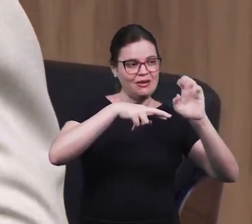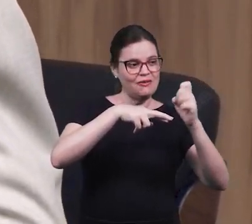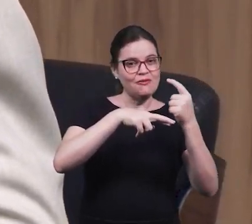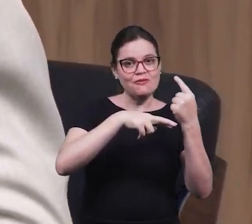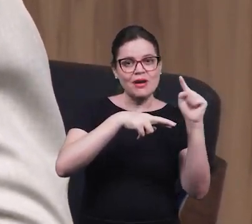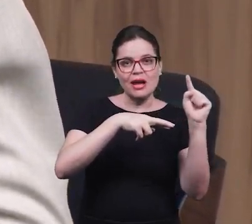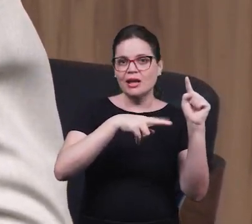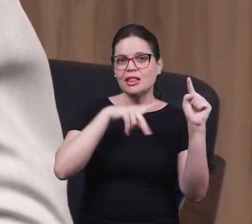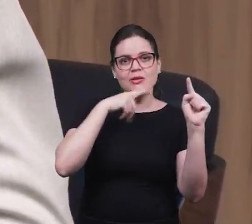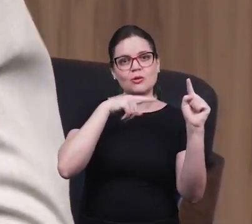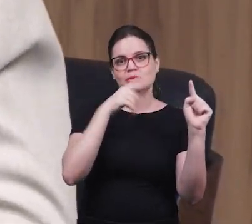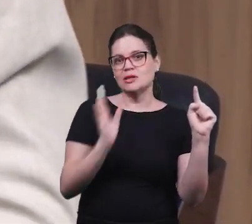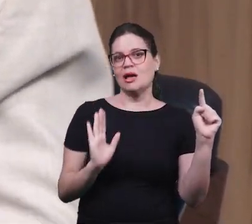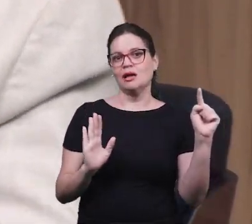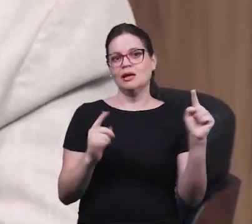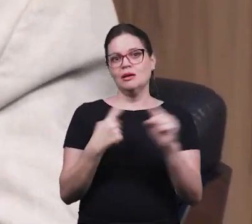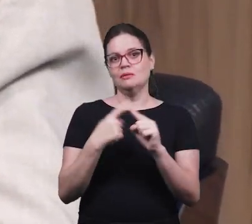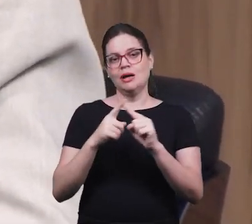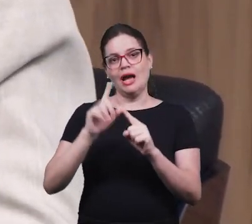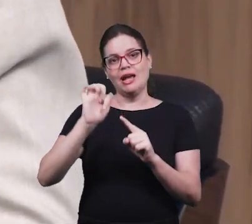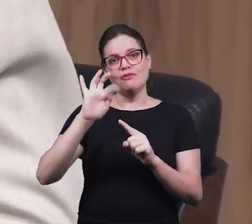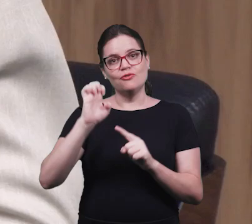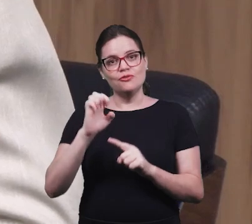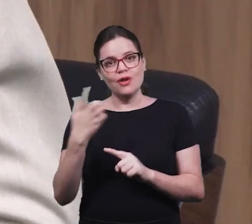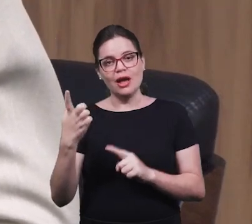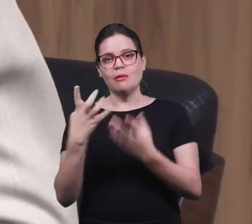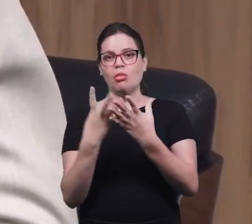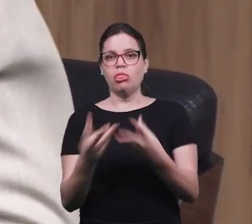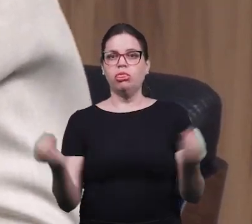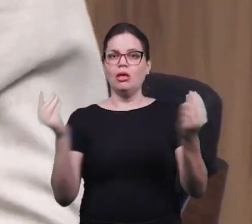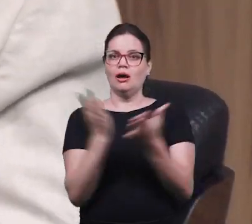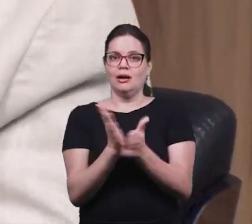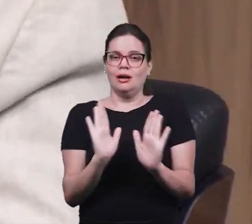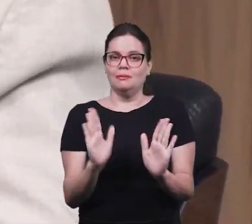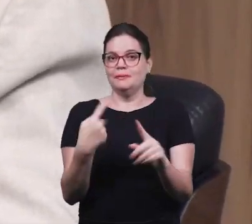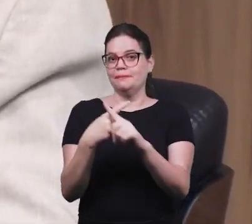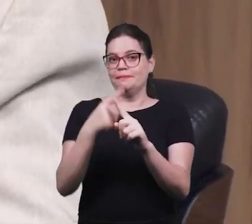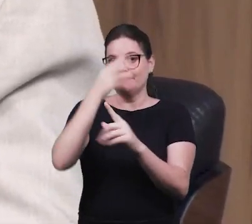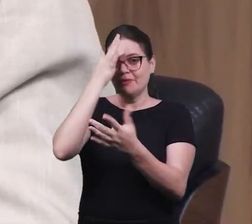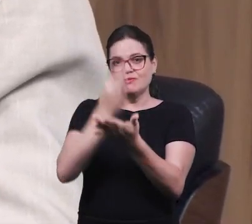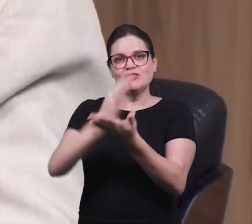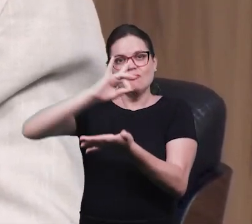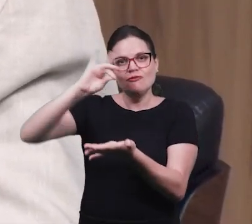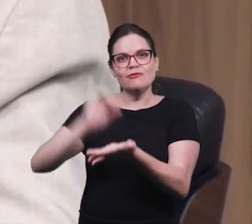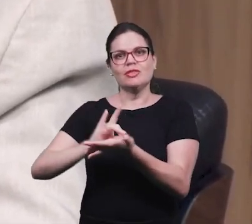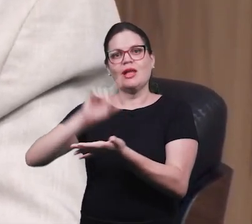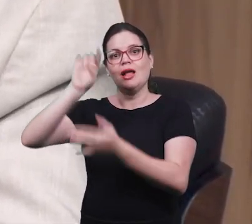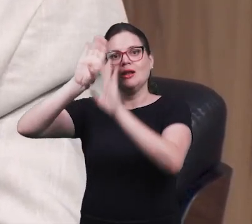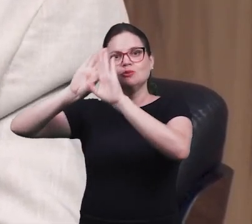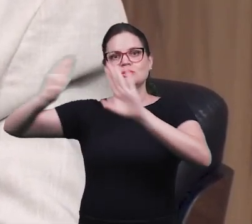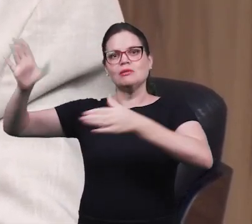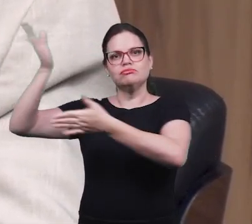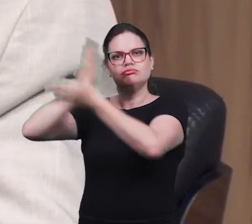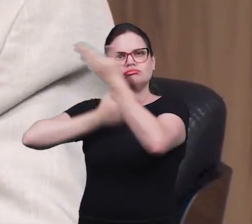é um dom de Deus. Amém. Não vem pelas obras, para que ninguém se glorie.